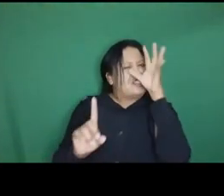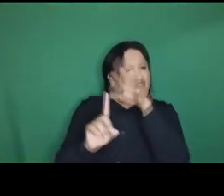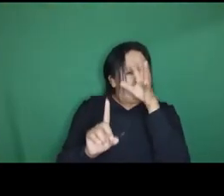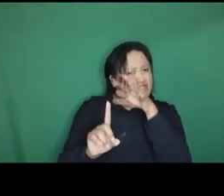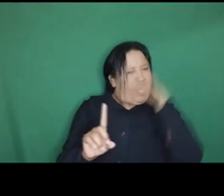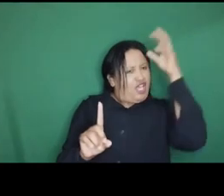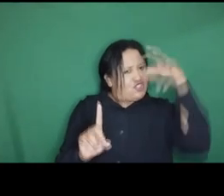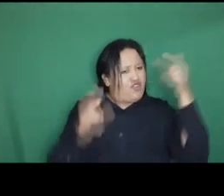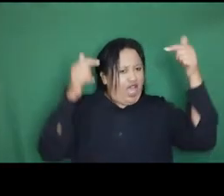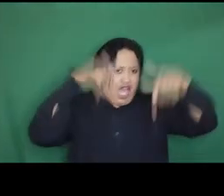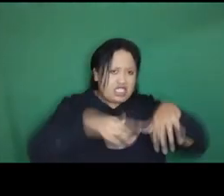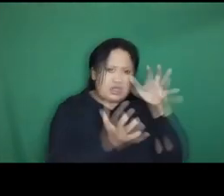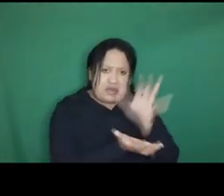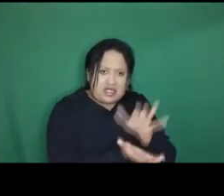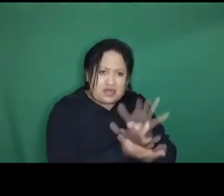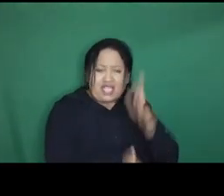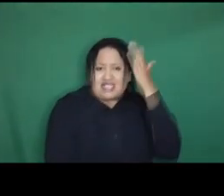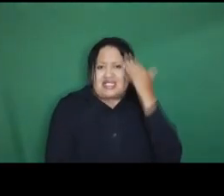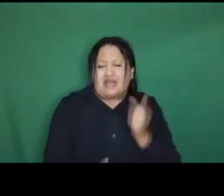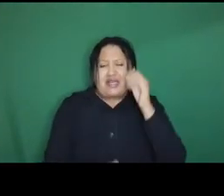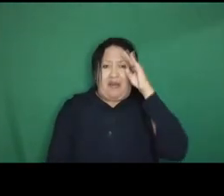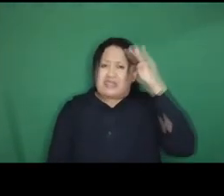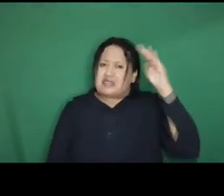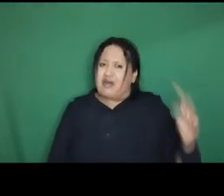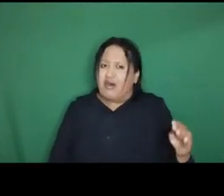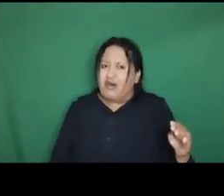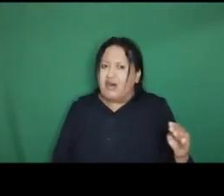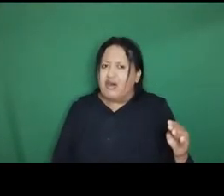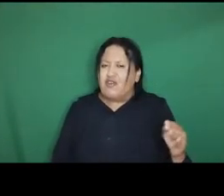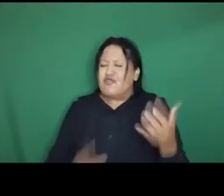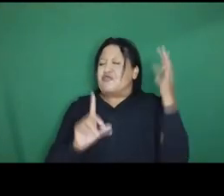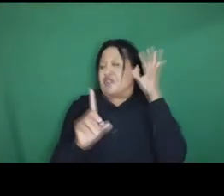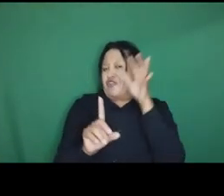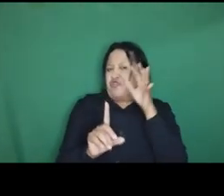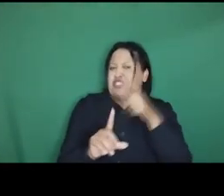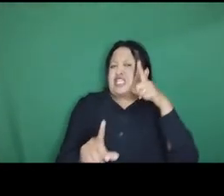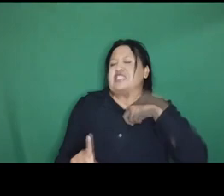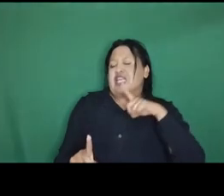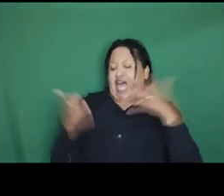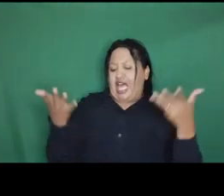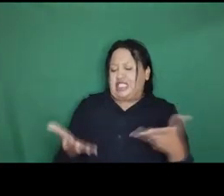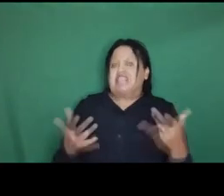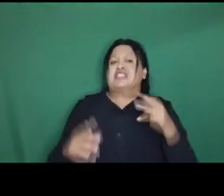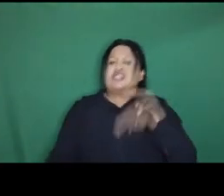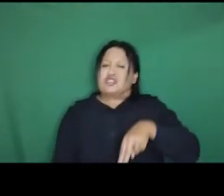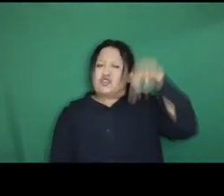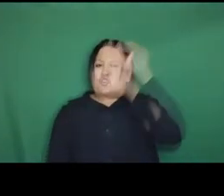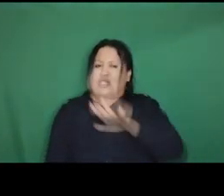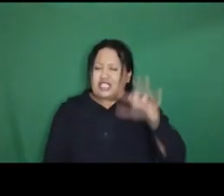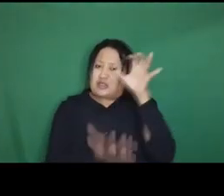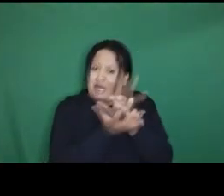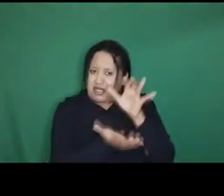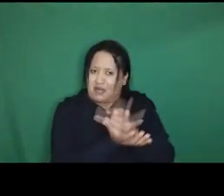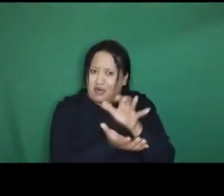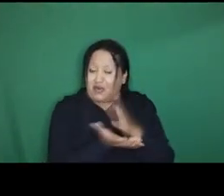chuvas aqui a gente sabe que a principal influência que a gente tem aqui no nordeste em Pernambuco né